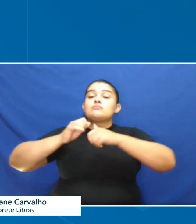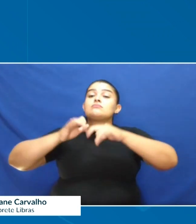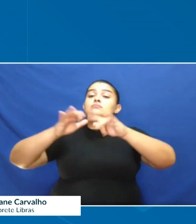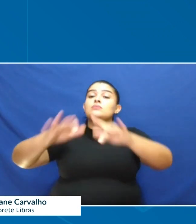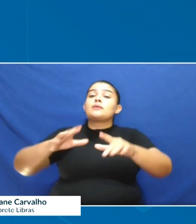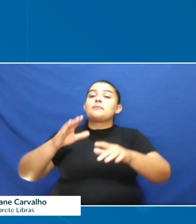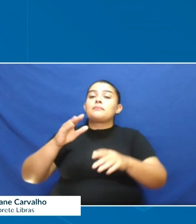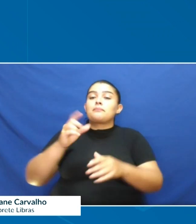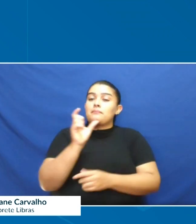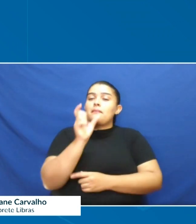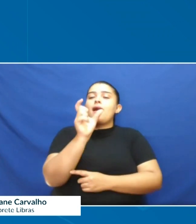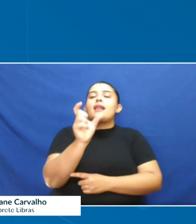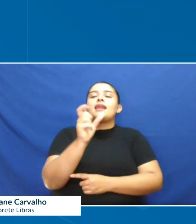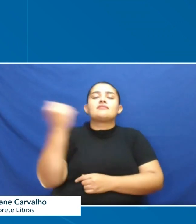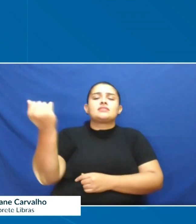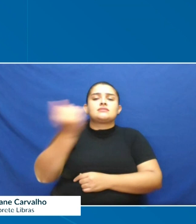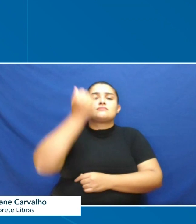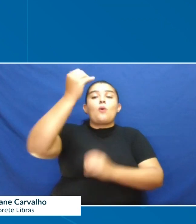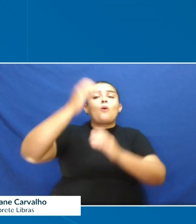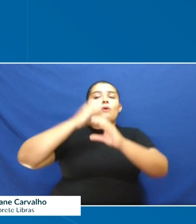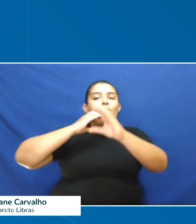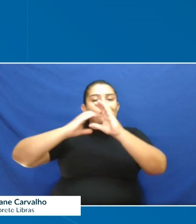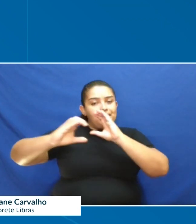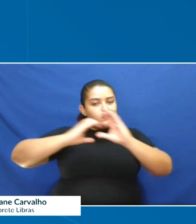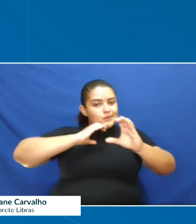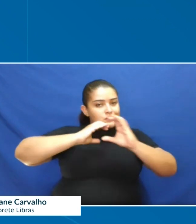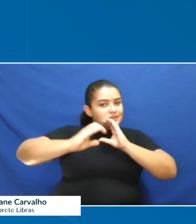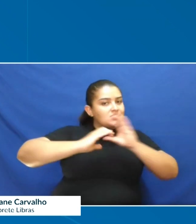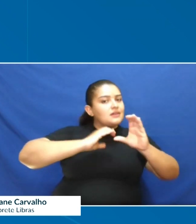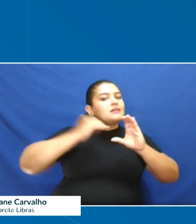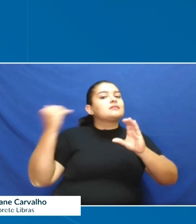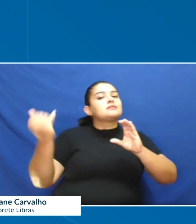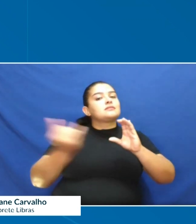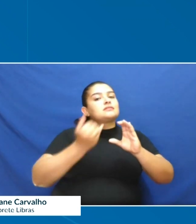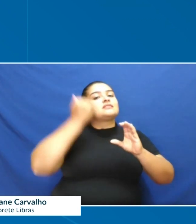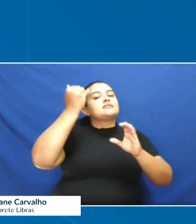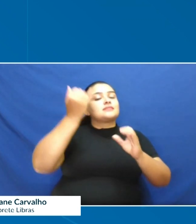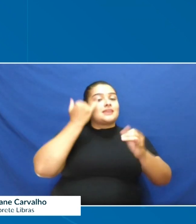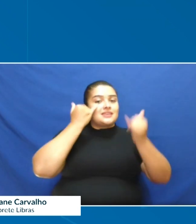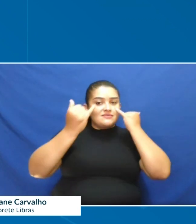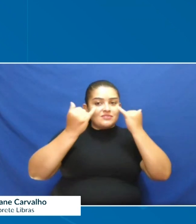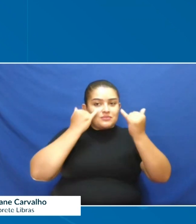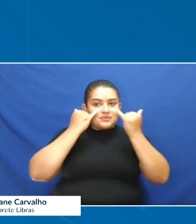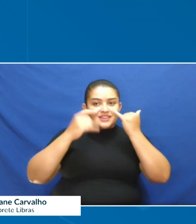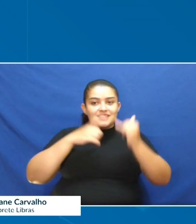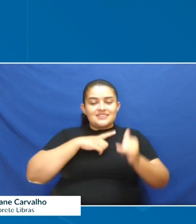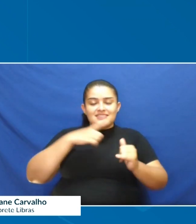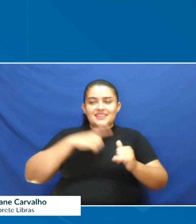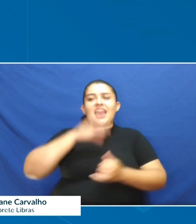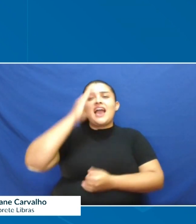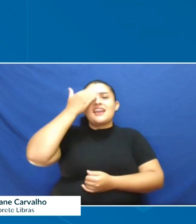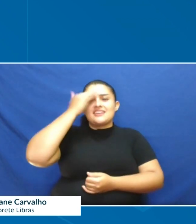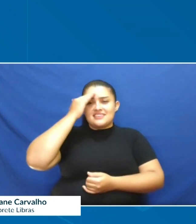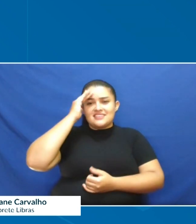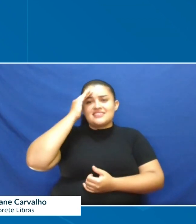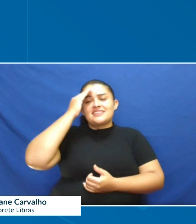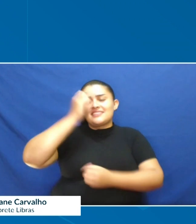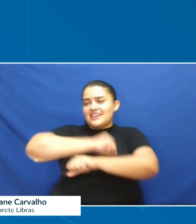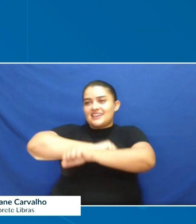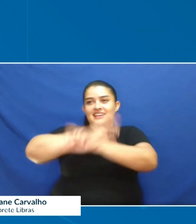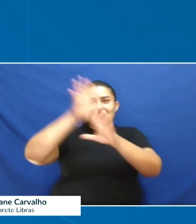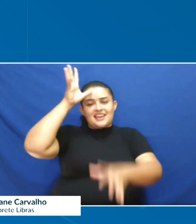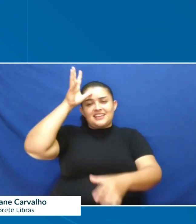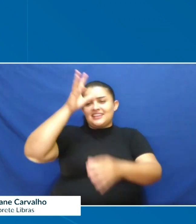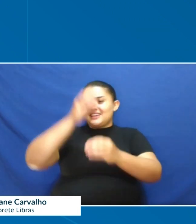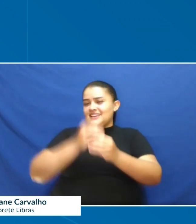comunicação. Muito bem, no momento de pandemia, para as informações fluírem bem e todo mundo entender os procedimentos de forma